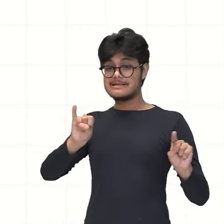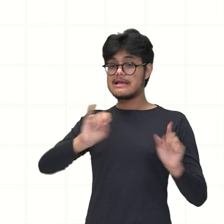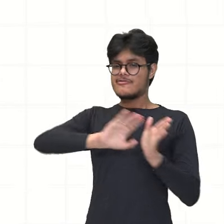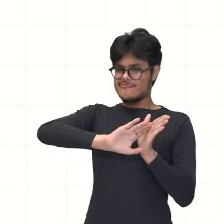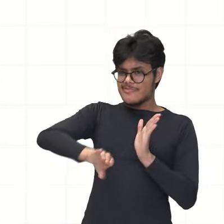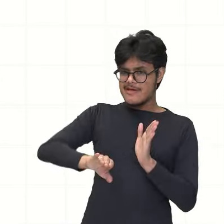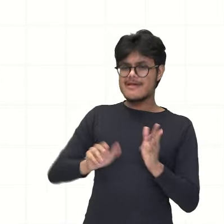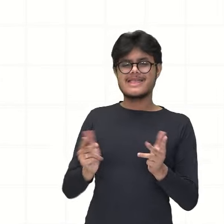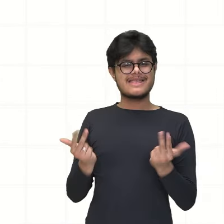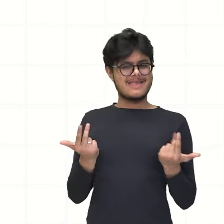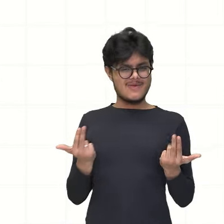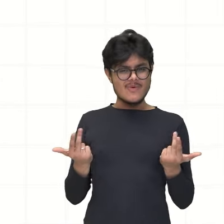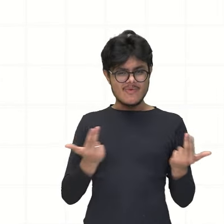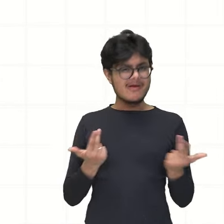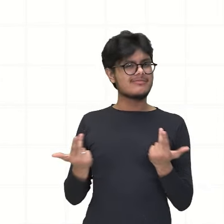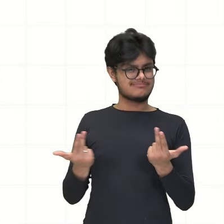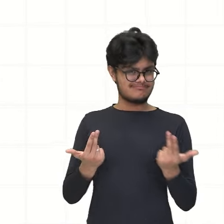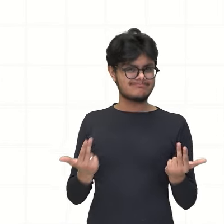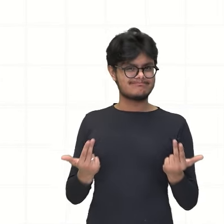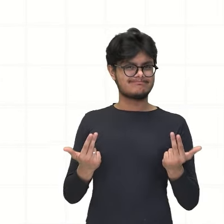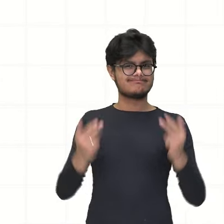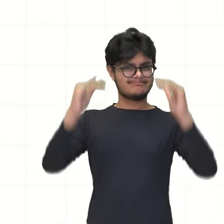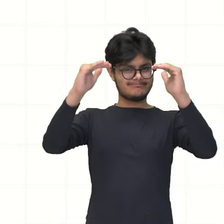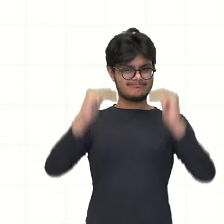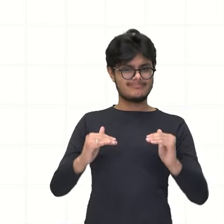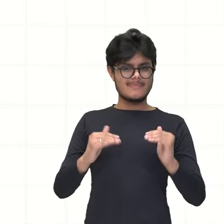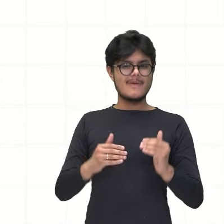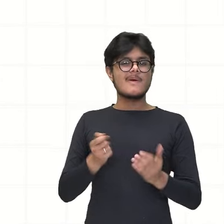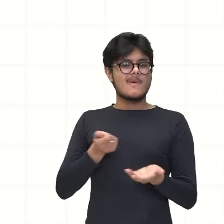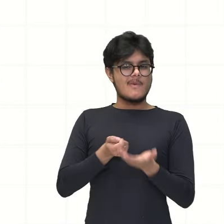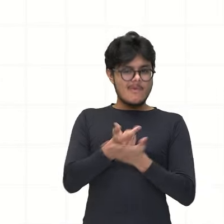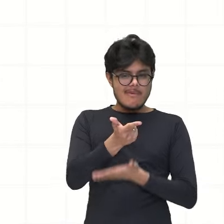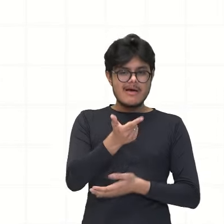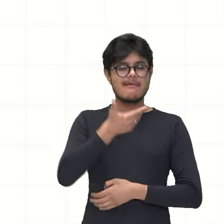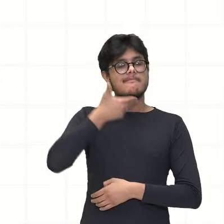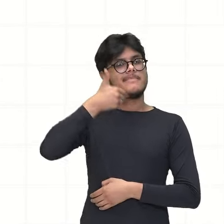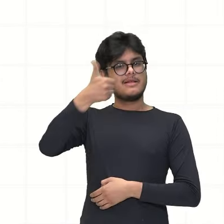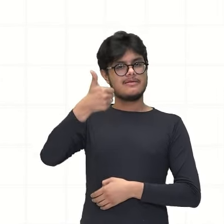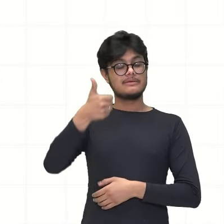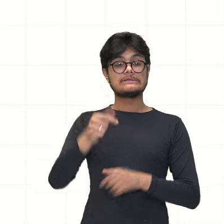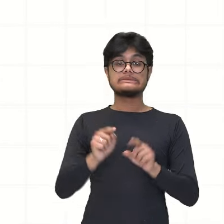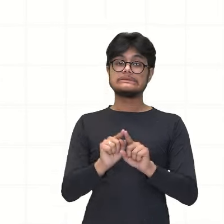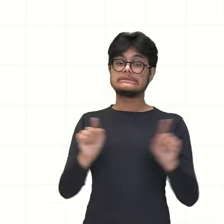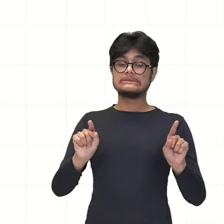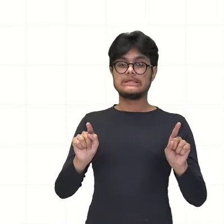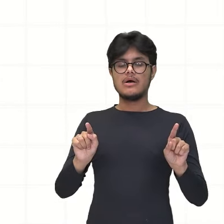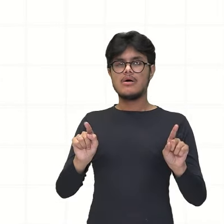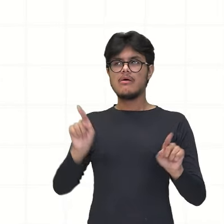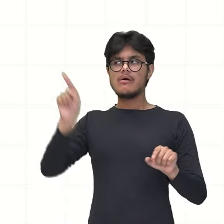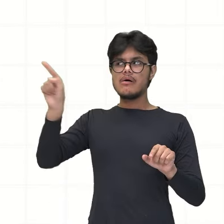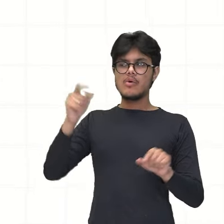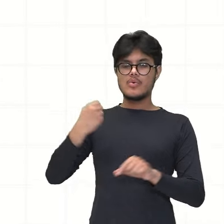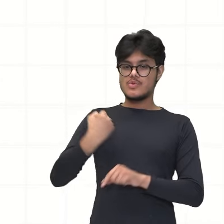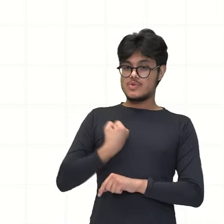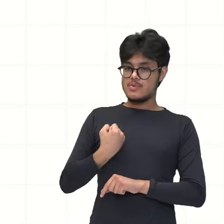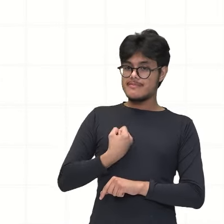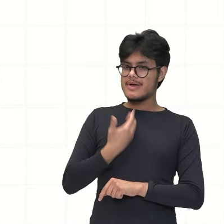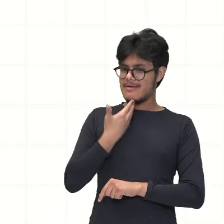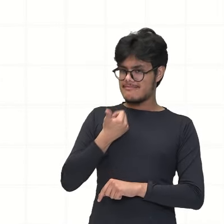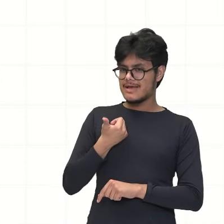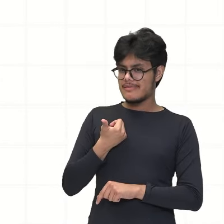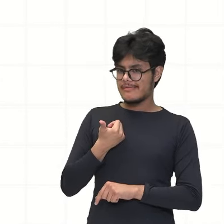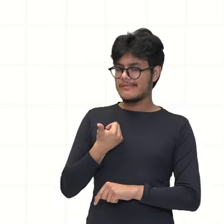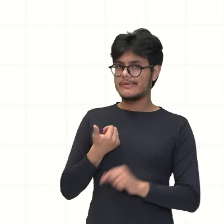faz total diferença na hora da compra, Então, o valor mais interessante aqui, no caso,